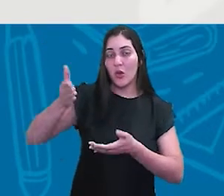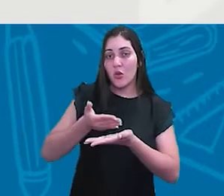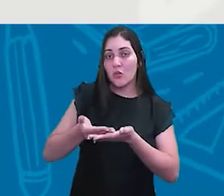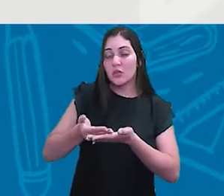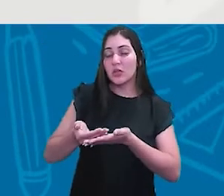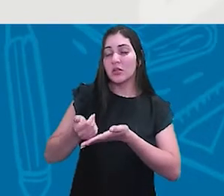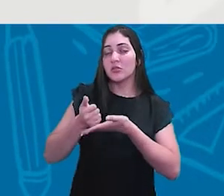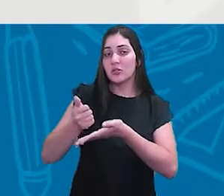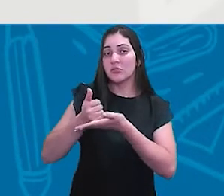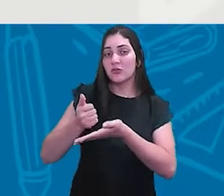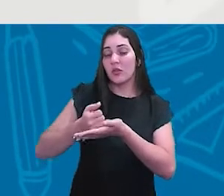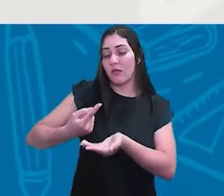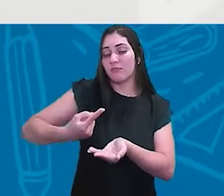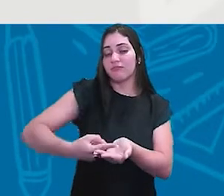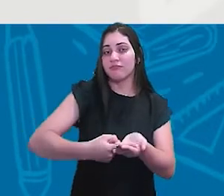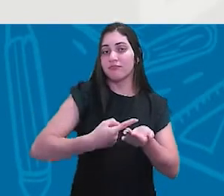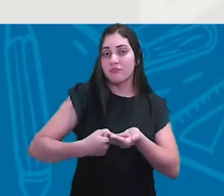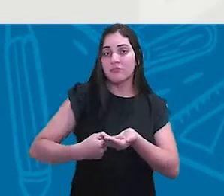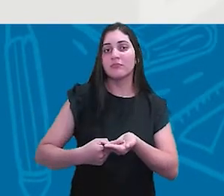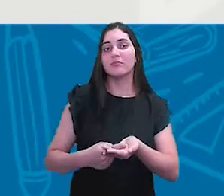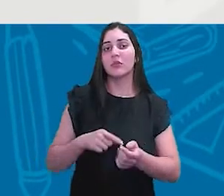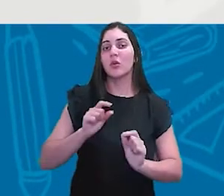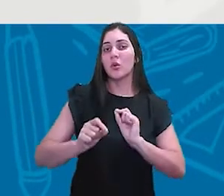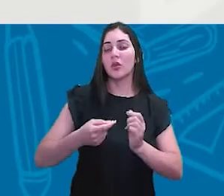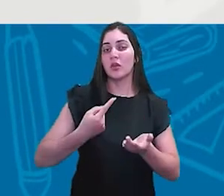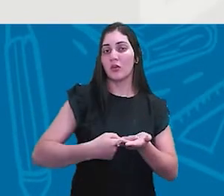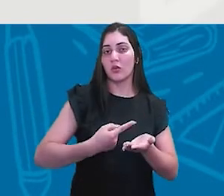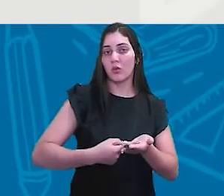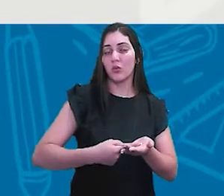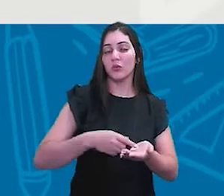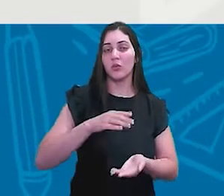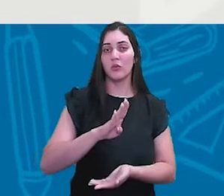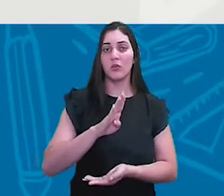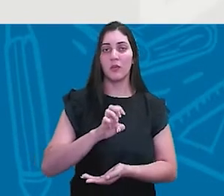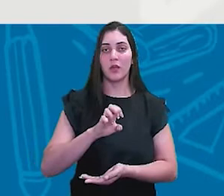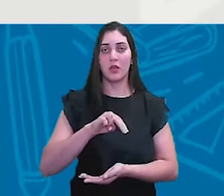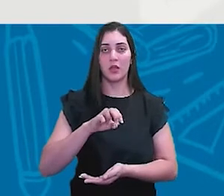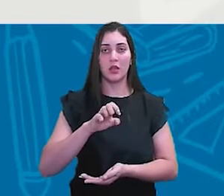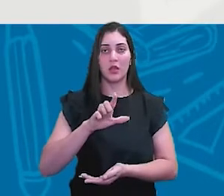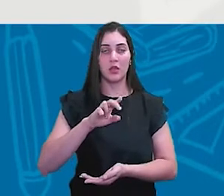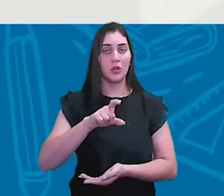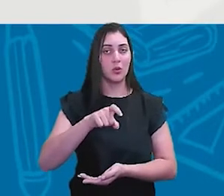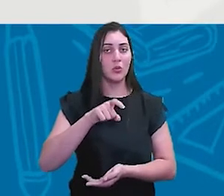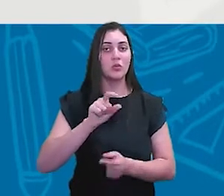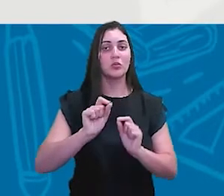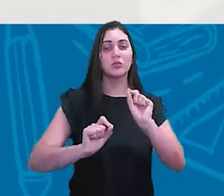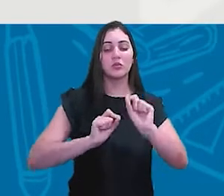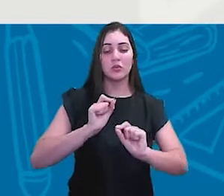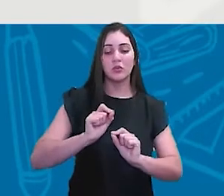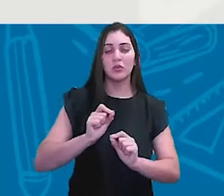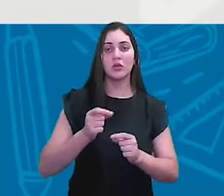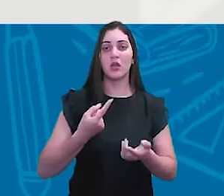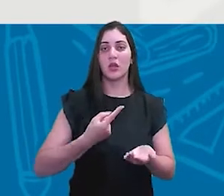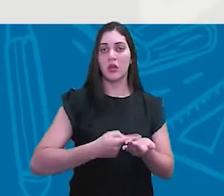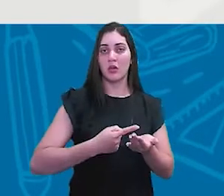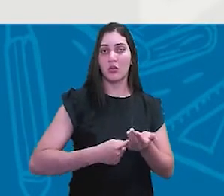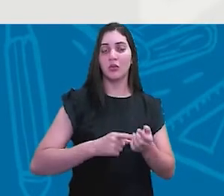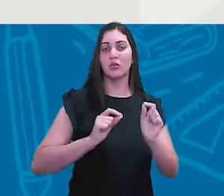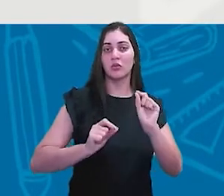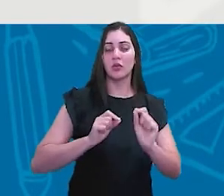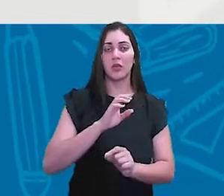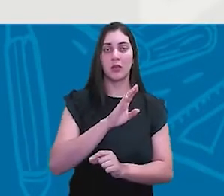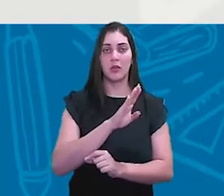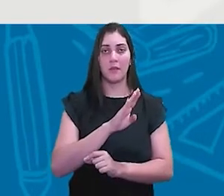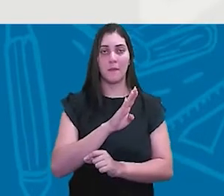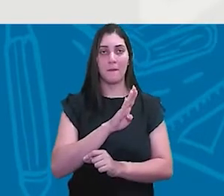formando acordos, né, como foi o acordo do Benelux, né, que era um acordo entre Bélgica,